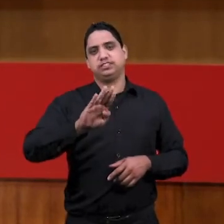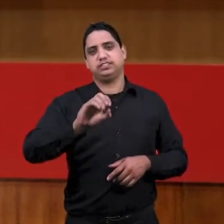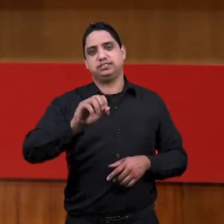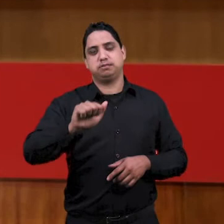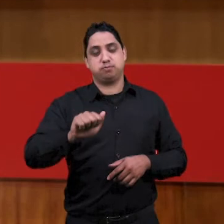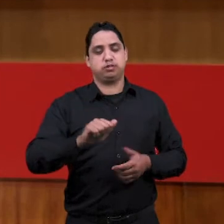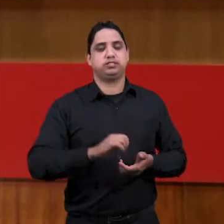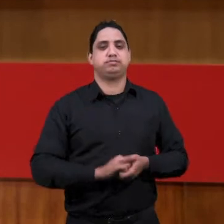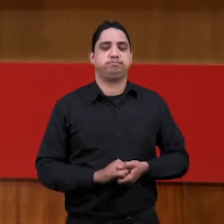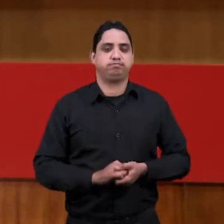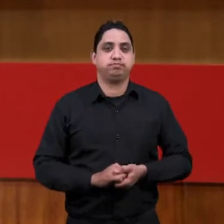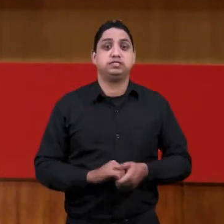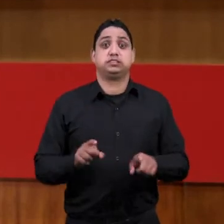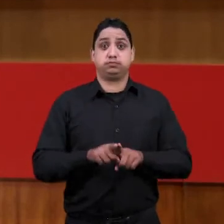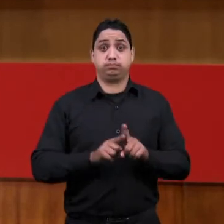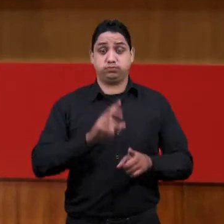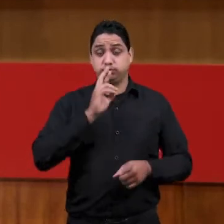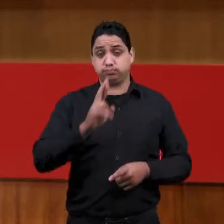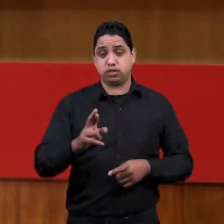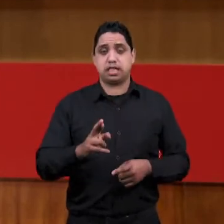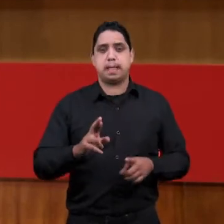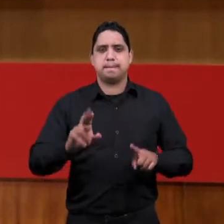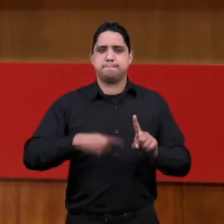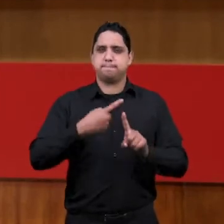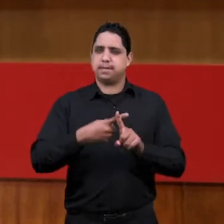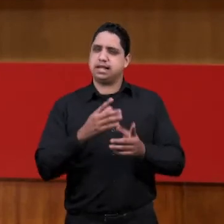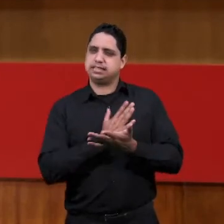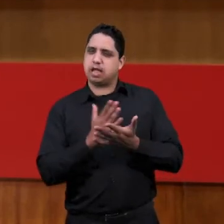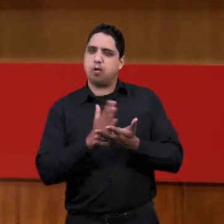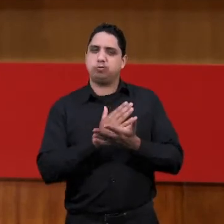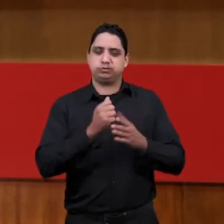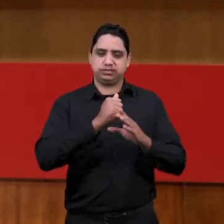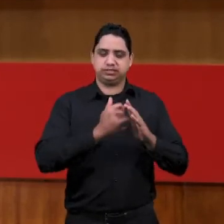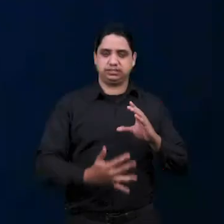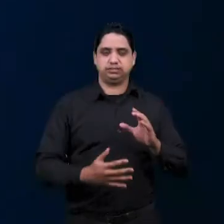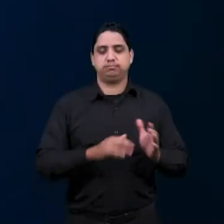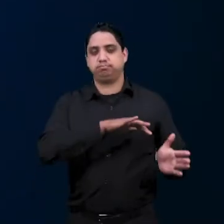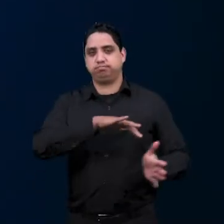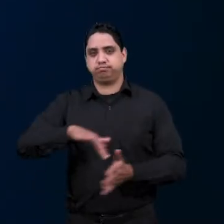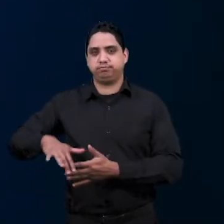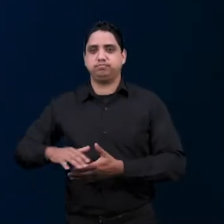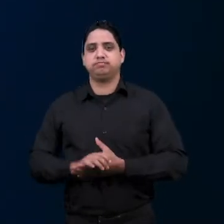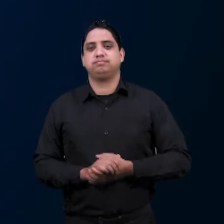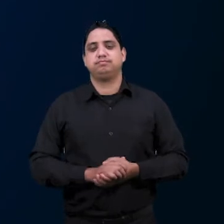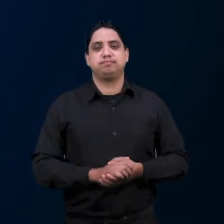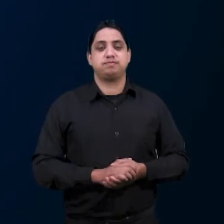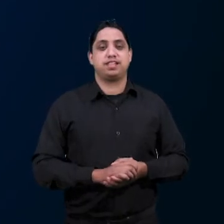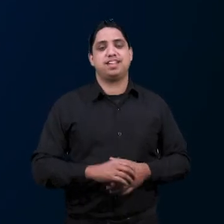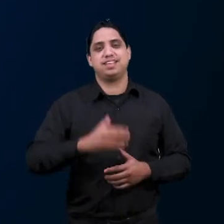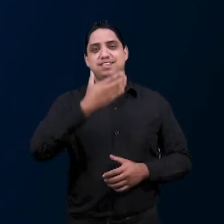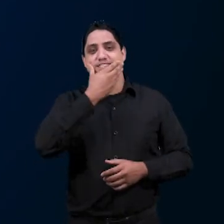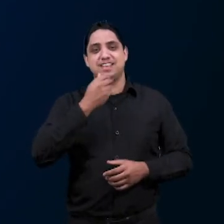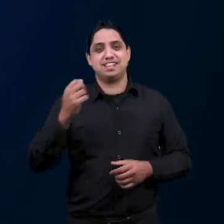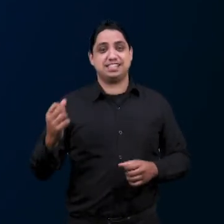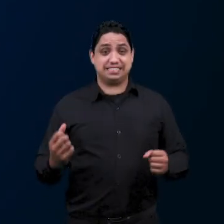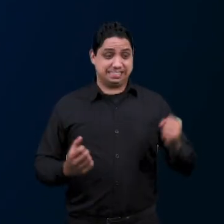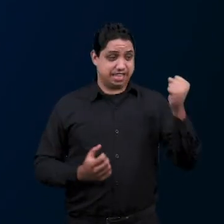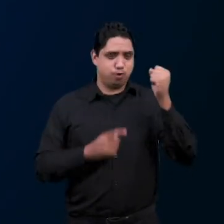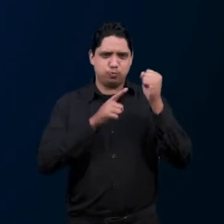dar a resposta também a essa pergunta, acrescentando mais alguns aspectos. Saul foi um servo do